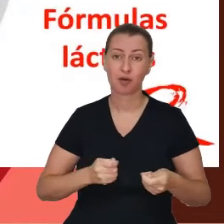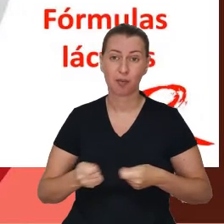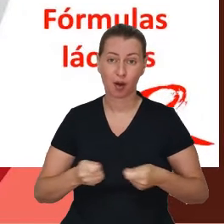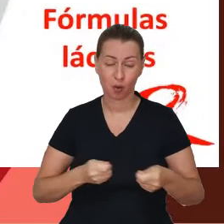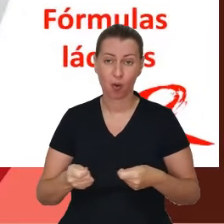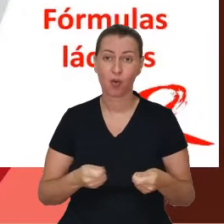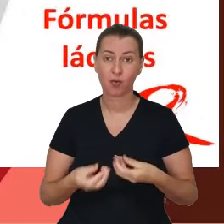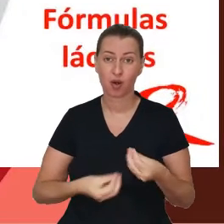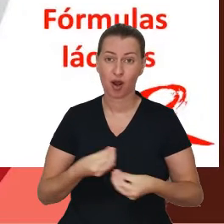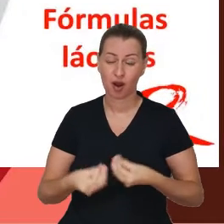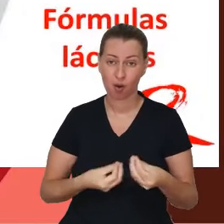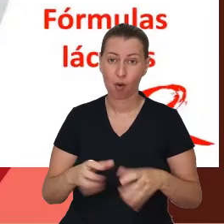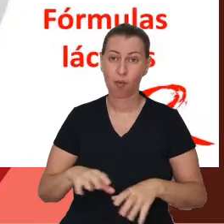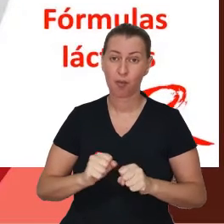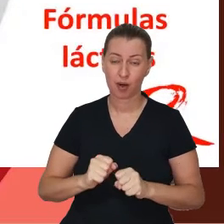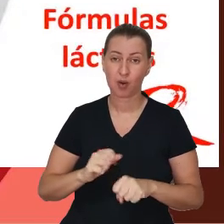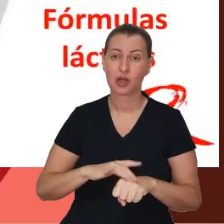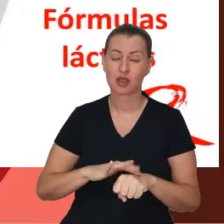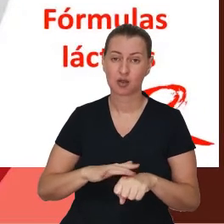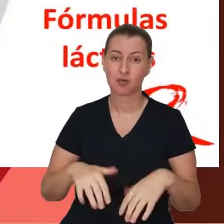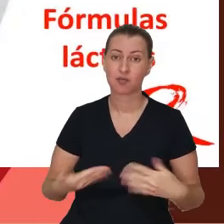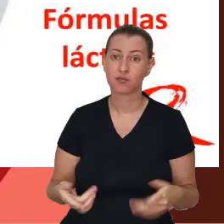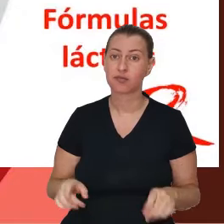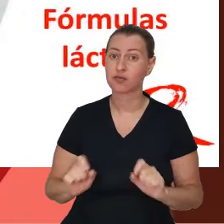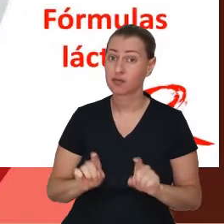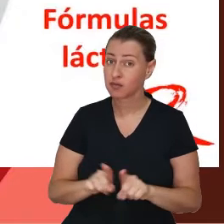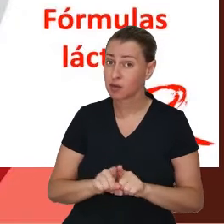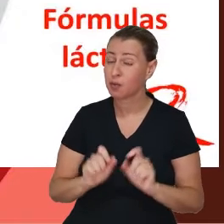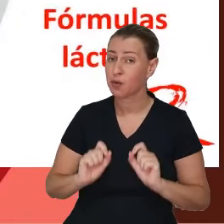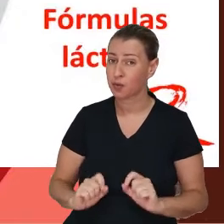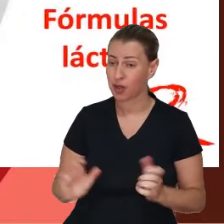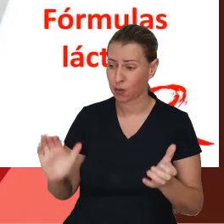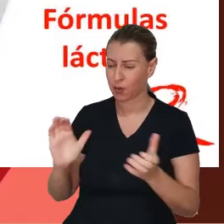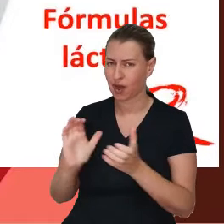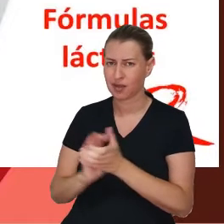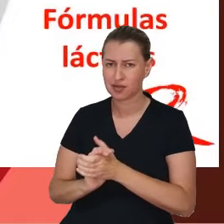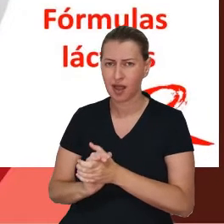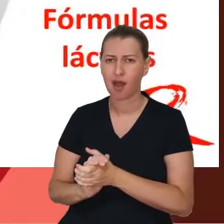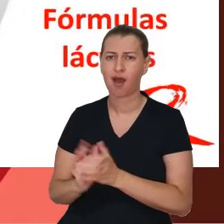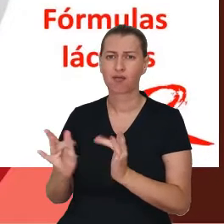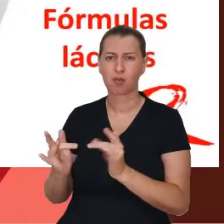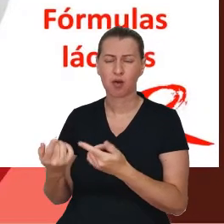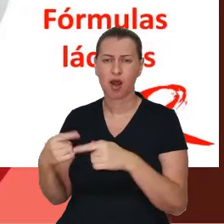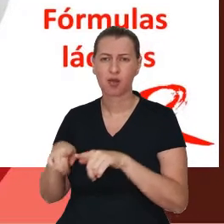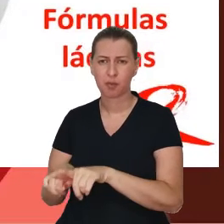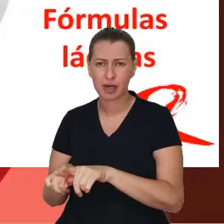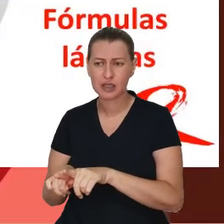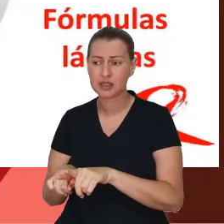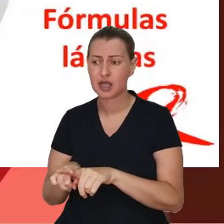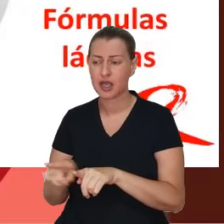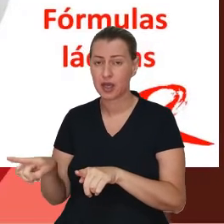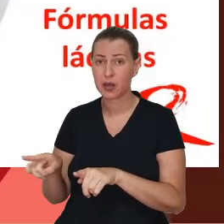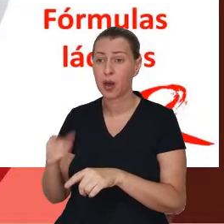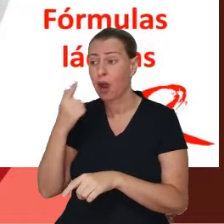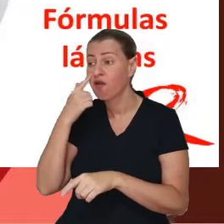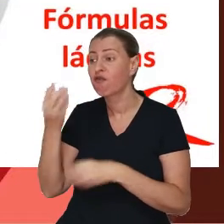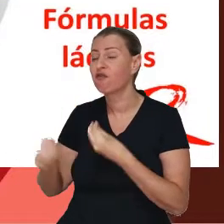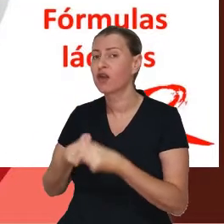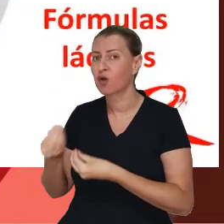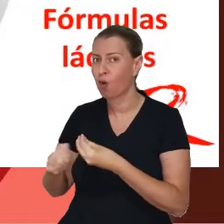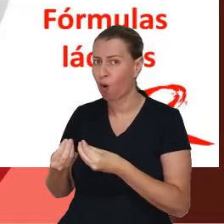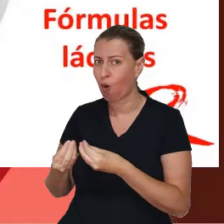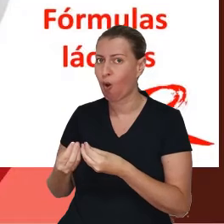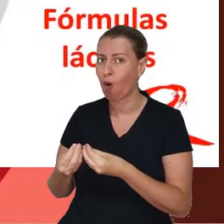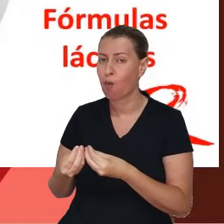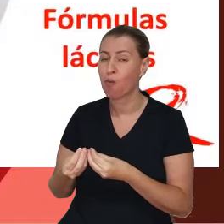controlar a infecção. O pré-natal do parceiro também é fundamental, porque não é um nem dois casos em que a mulher